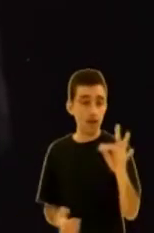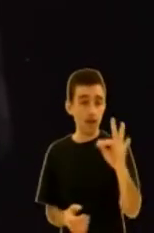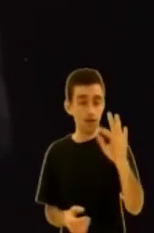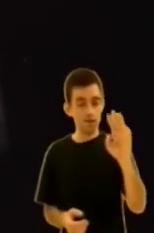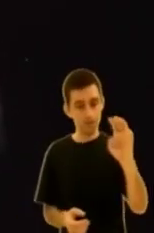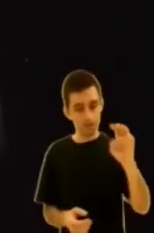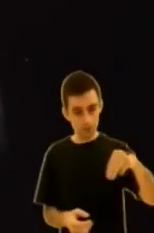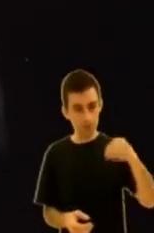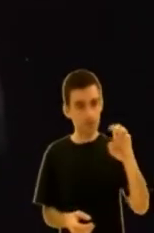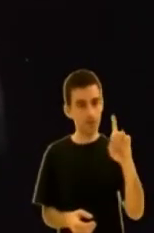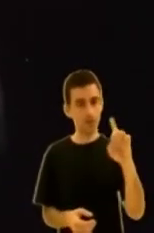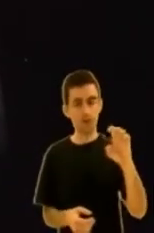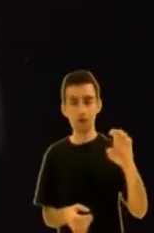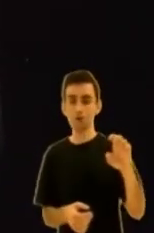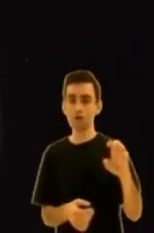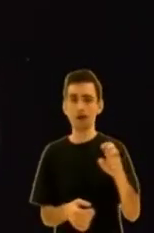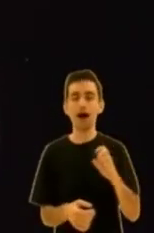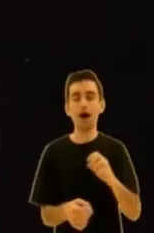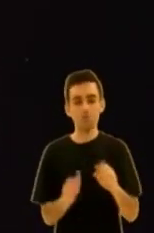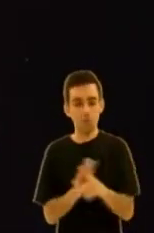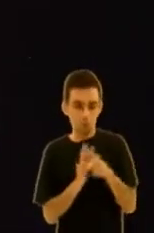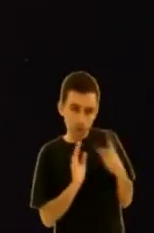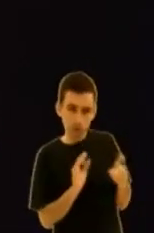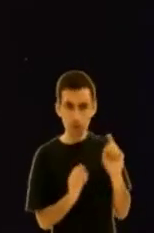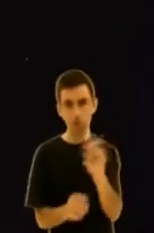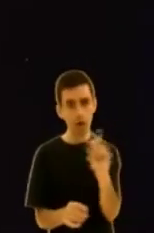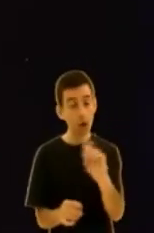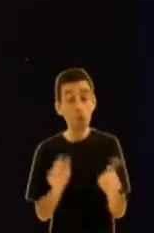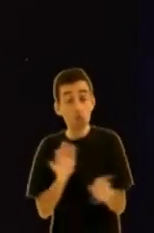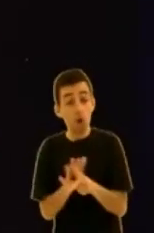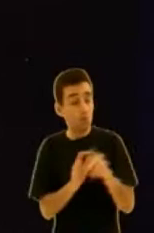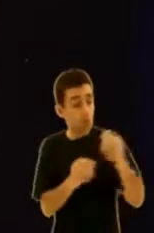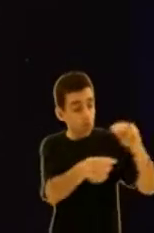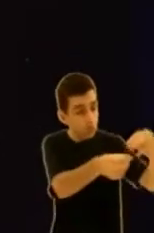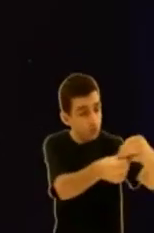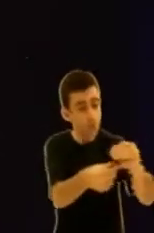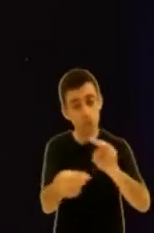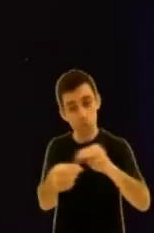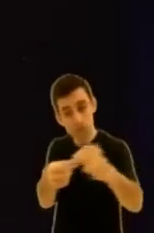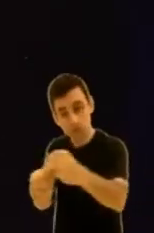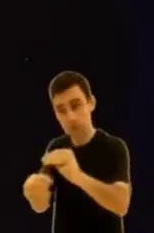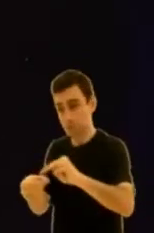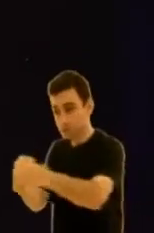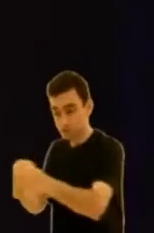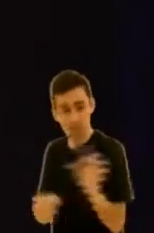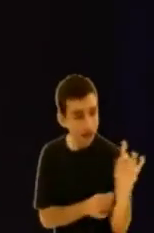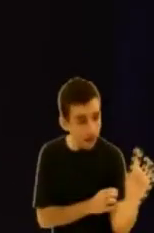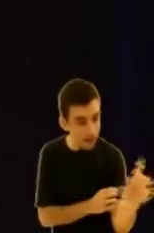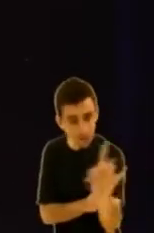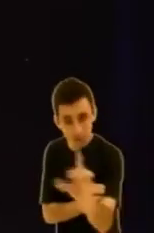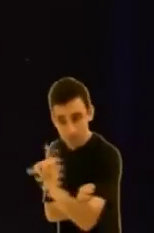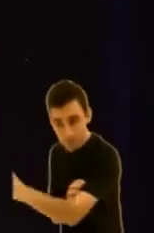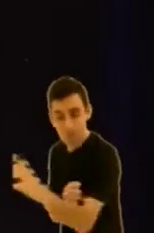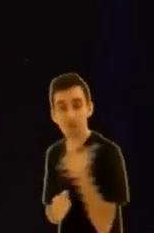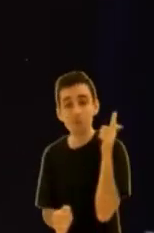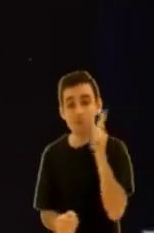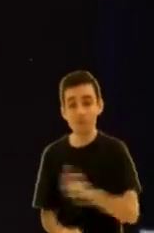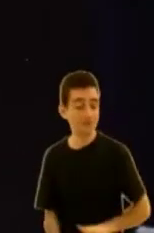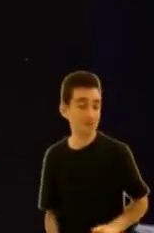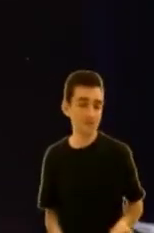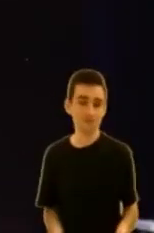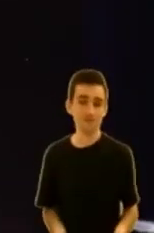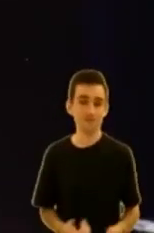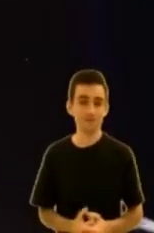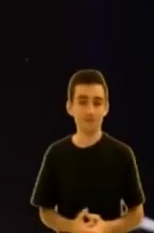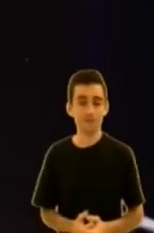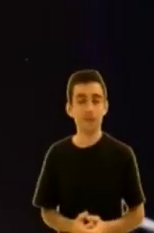Esse ganho de escala fica com todos os municípios. Por quê? Porque cada município individualmente tinha que investir o seu recurso.